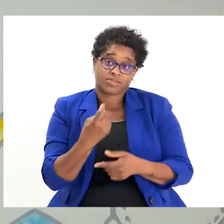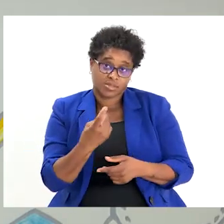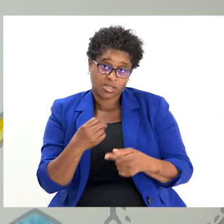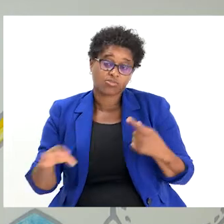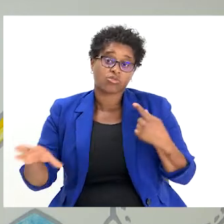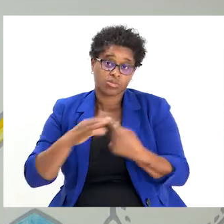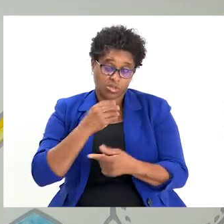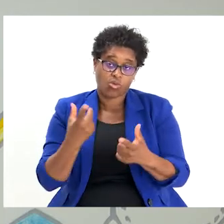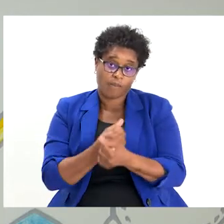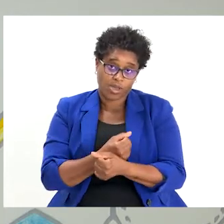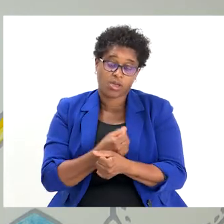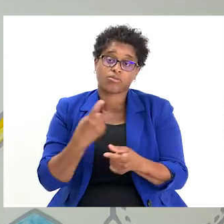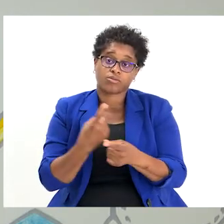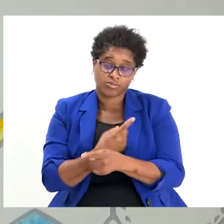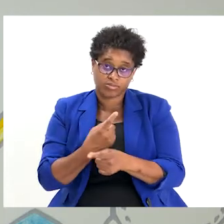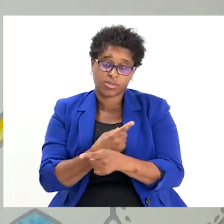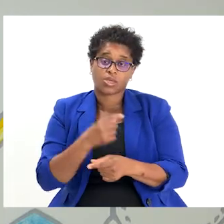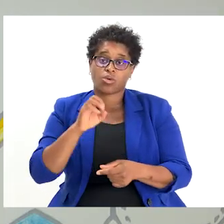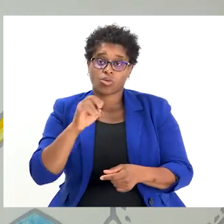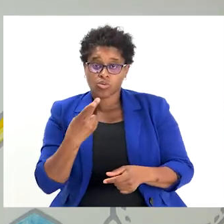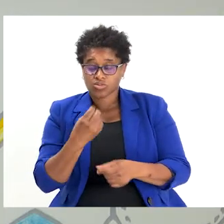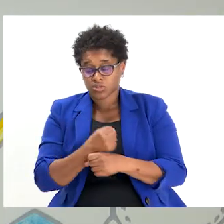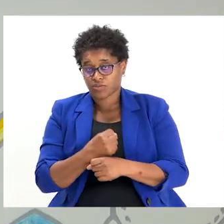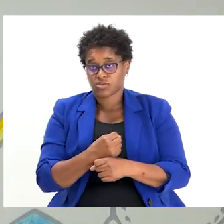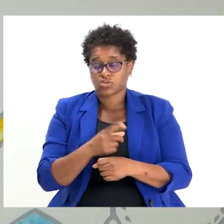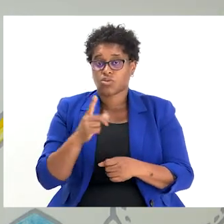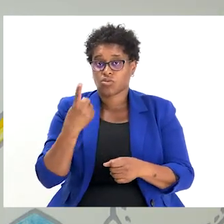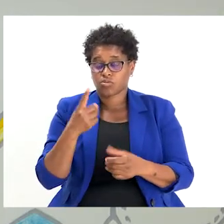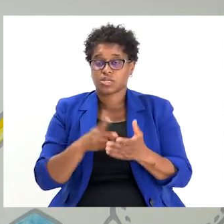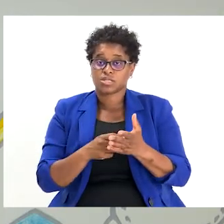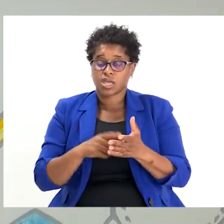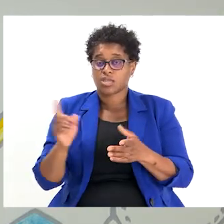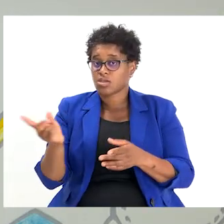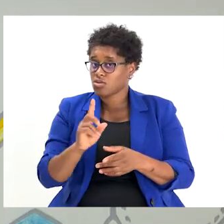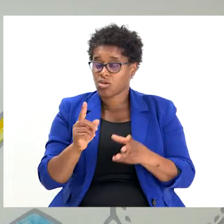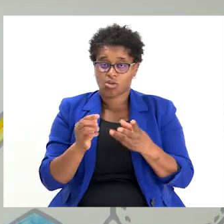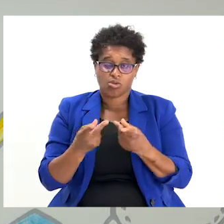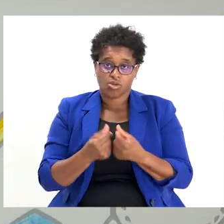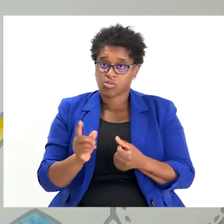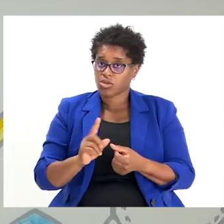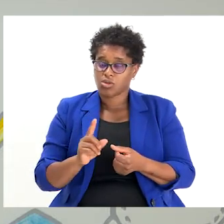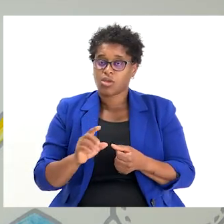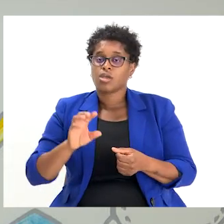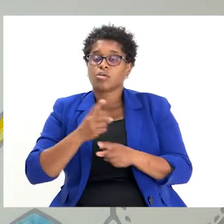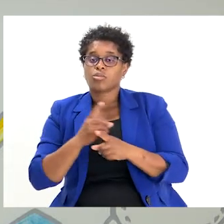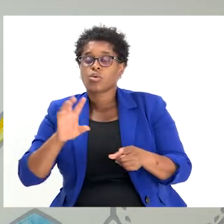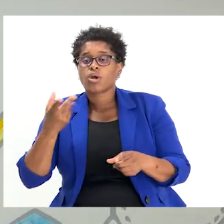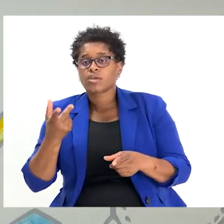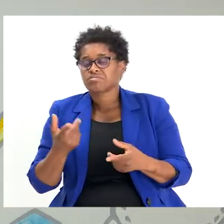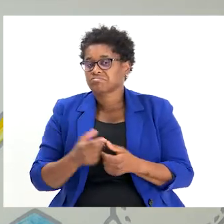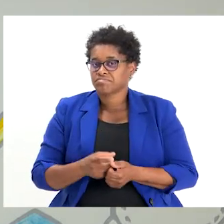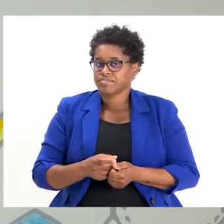serviço. Uma necessidade é não econômica quando, para satisfazer essa necessidade,